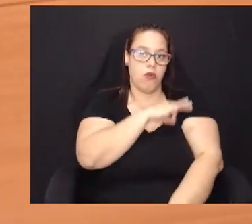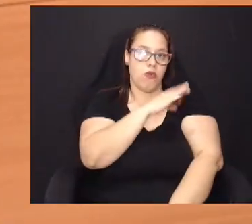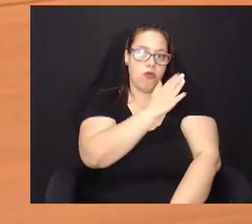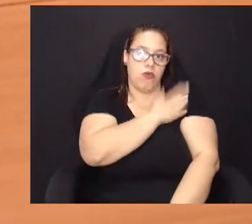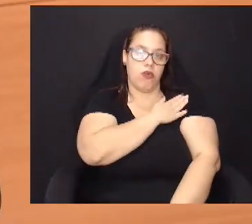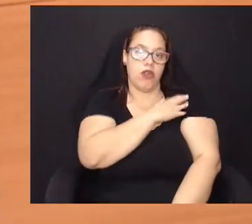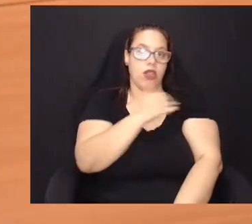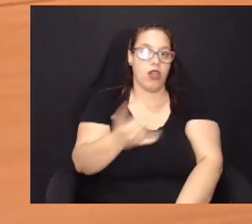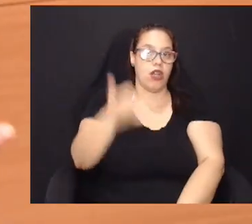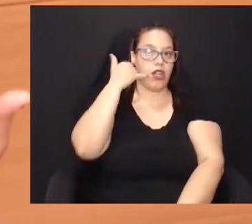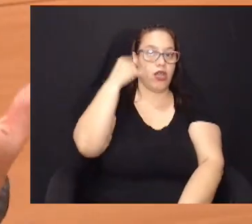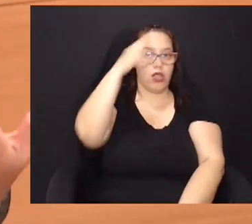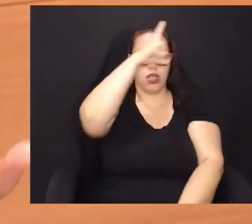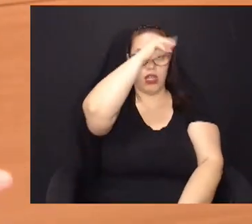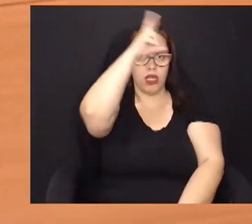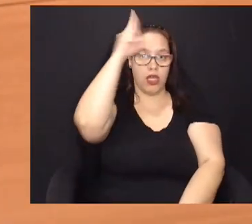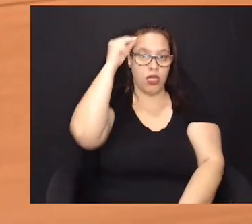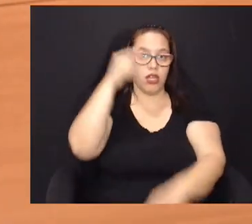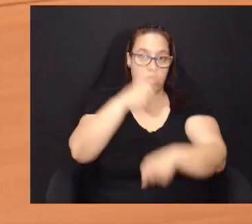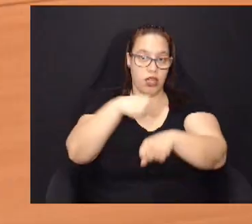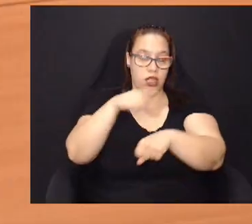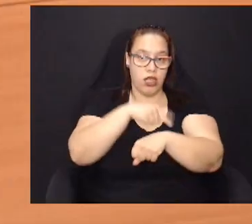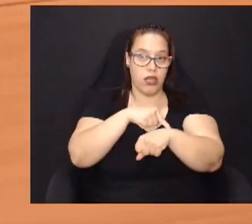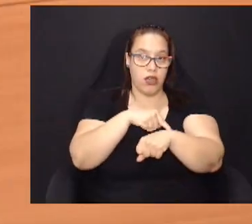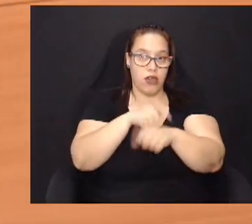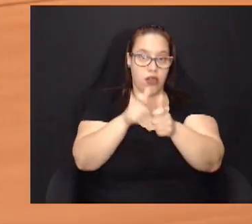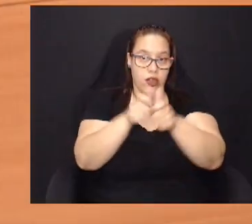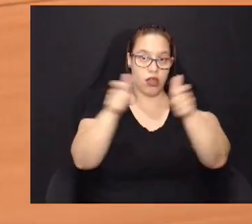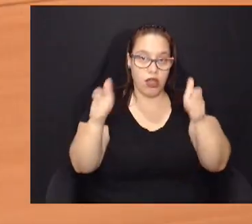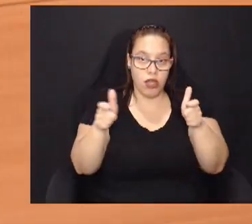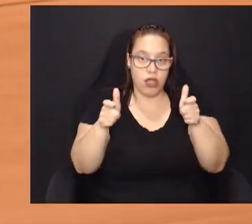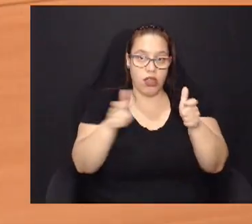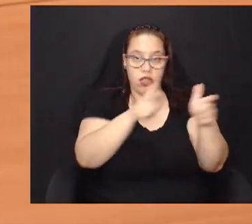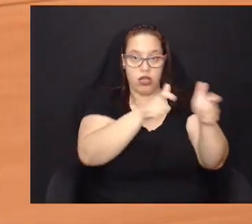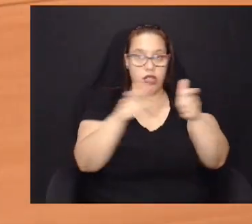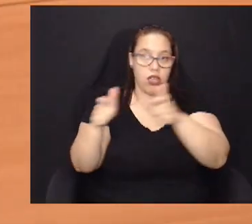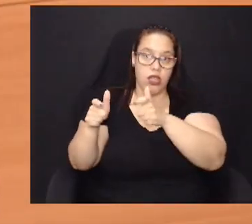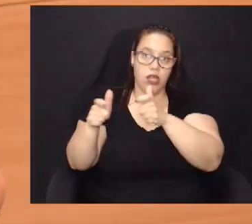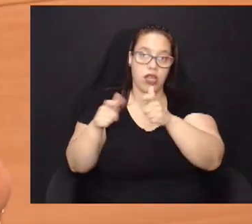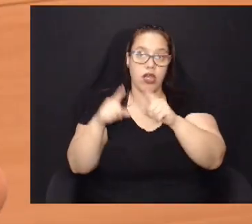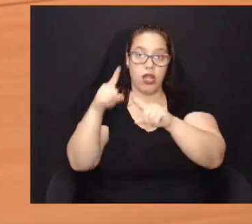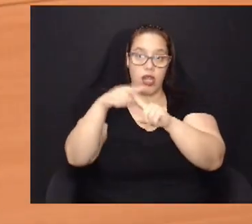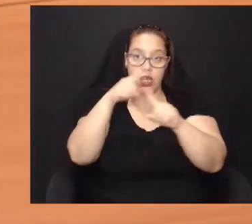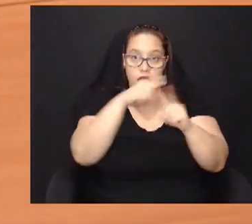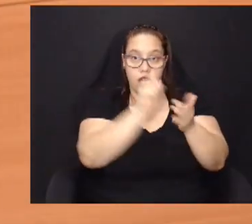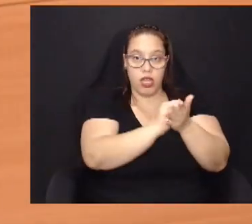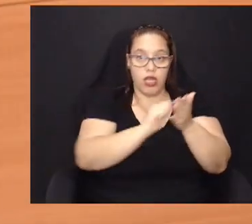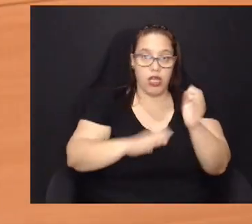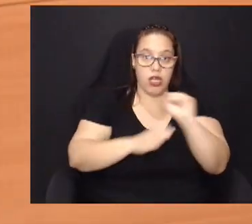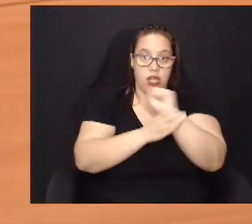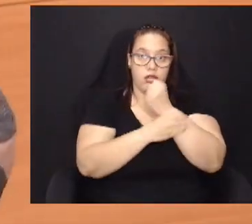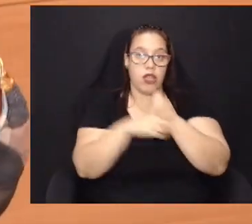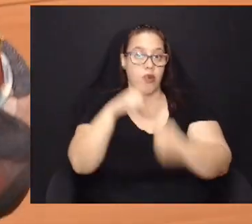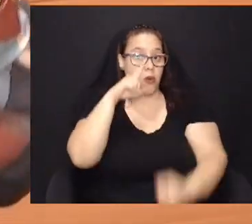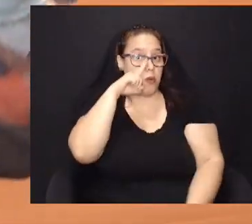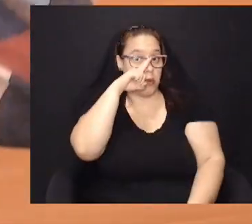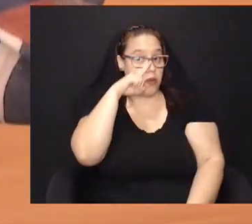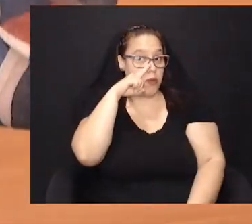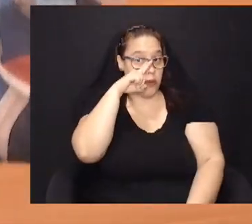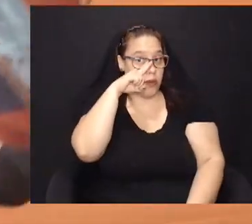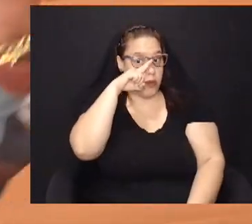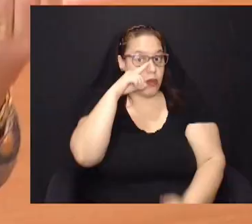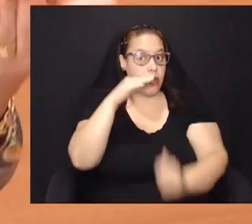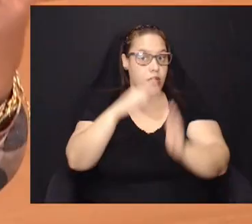prefeito, porque que nós estávamos estendendo o horário para certos tipos de atividades que comprometem a segurança pública. Então, a coisa foi